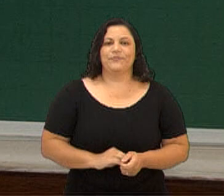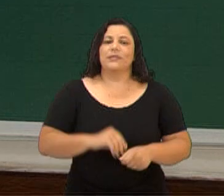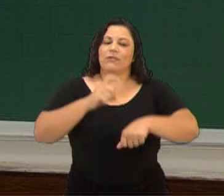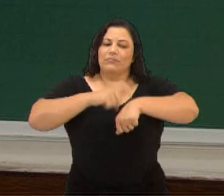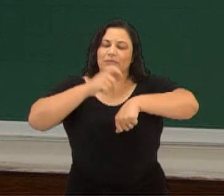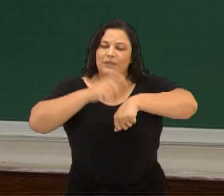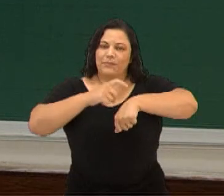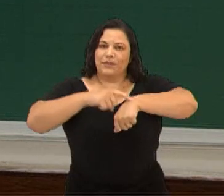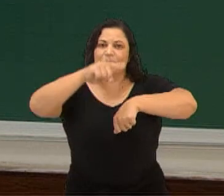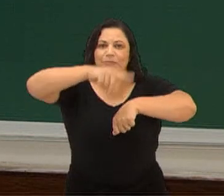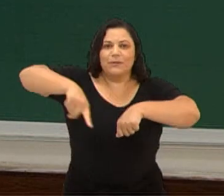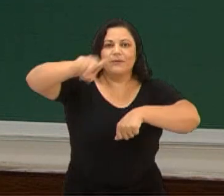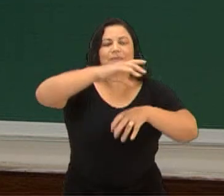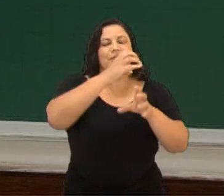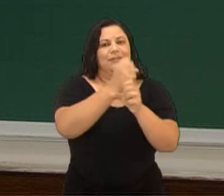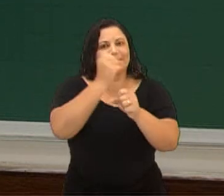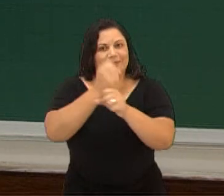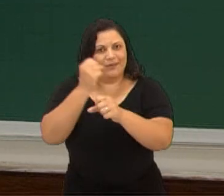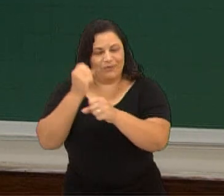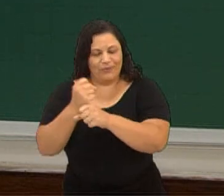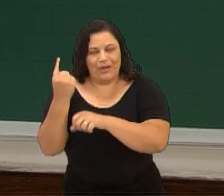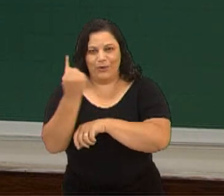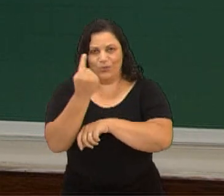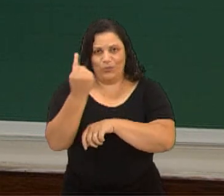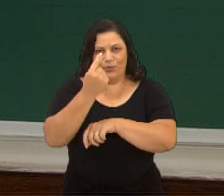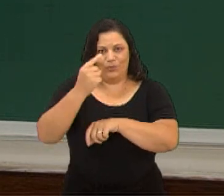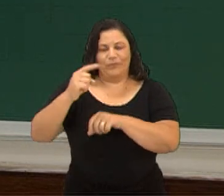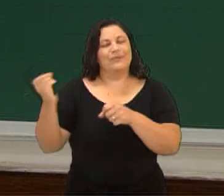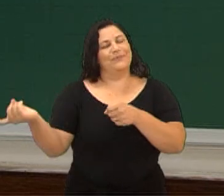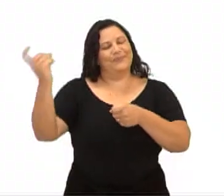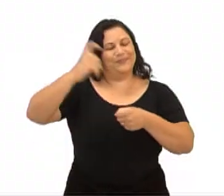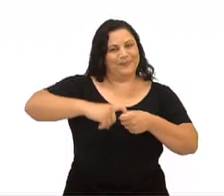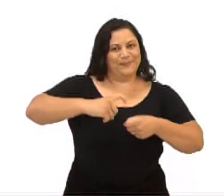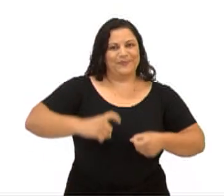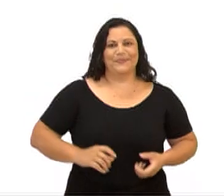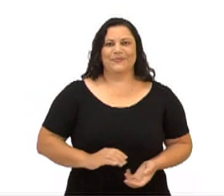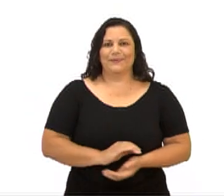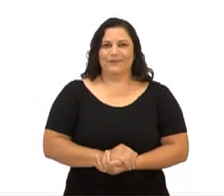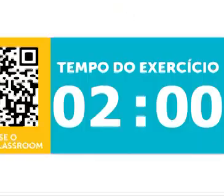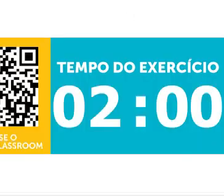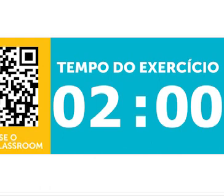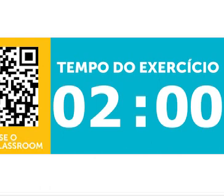tempinho para vocês calcularem a área do retângulo 1 e daqui a pouco a gente volta.